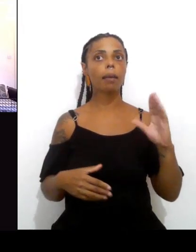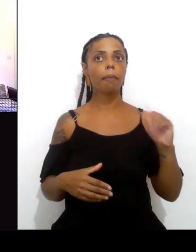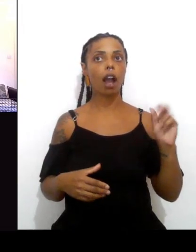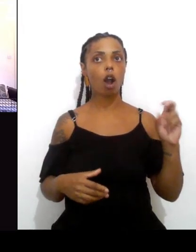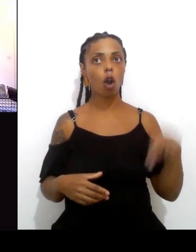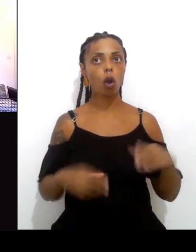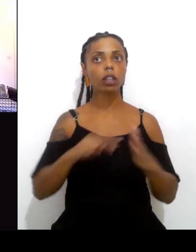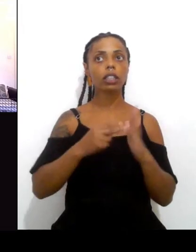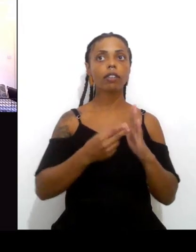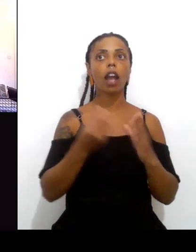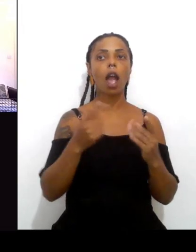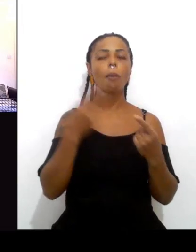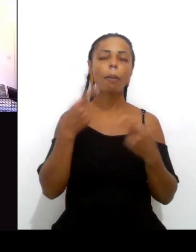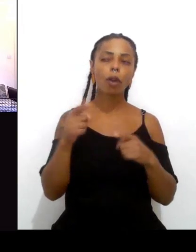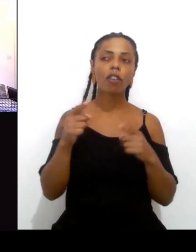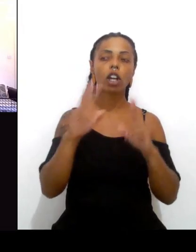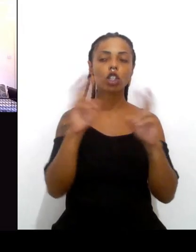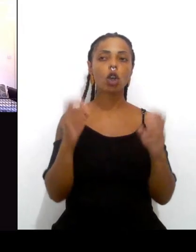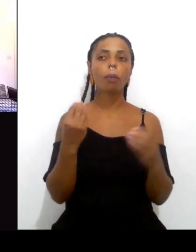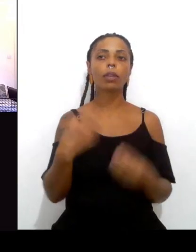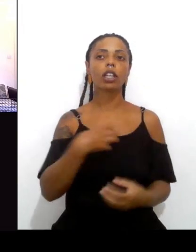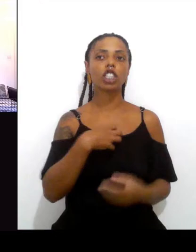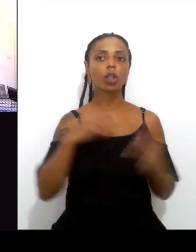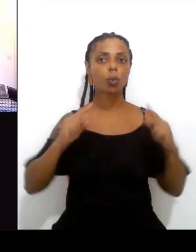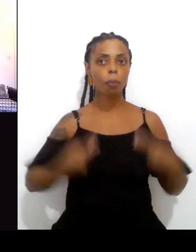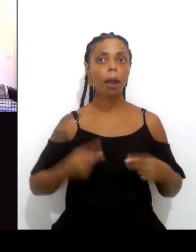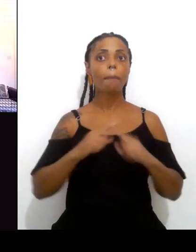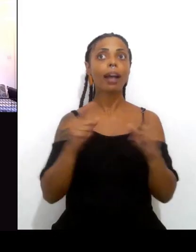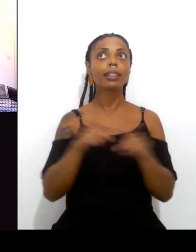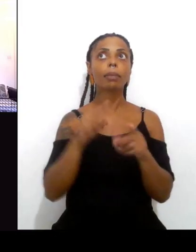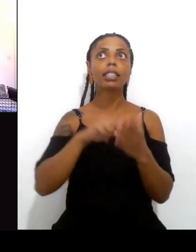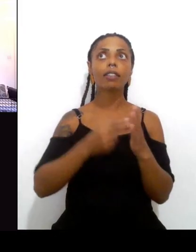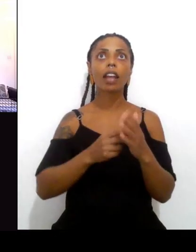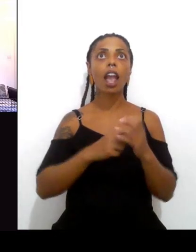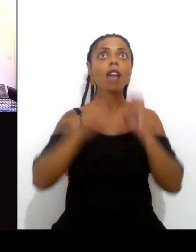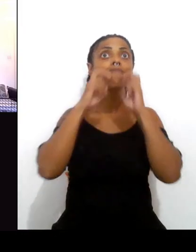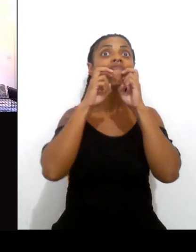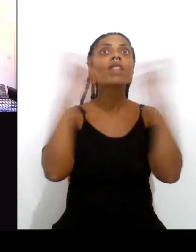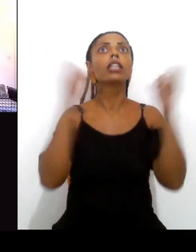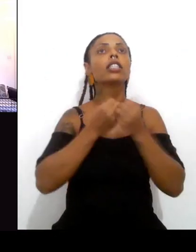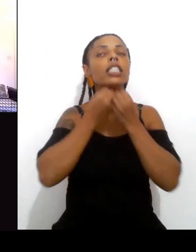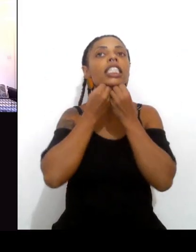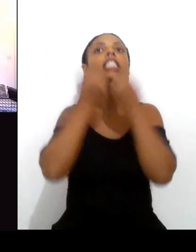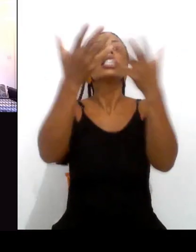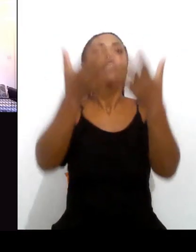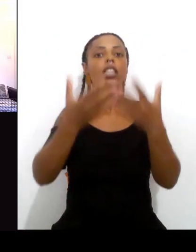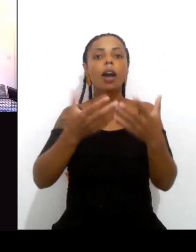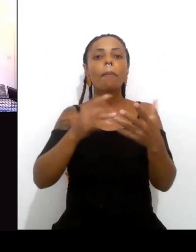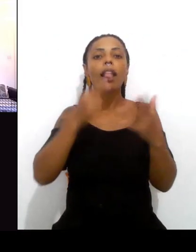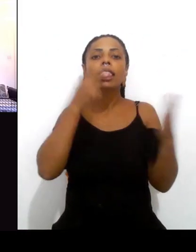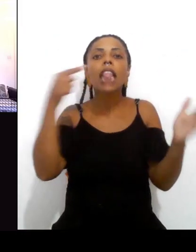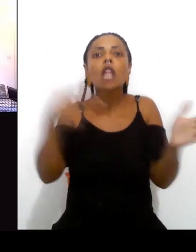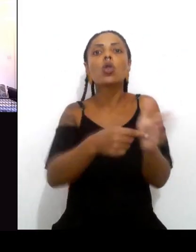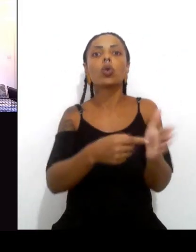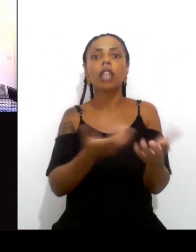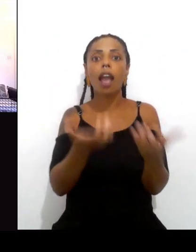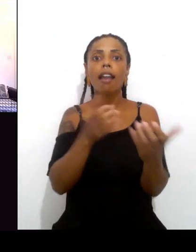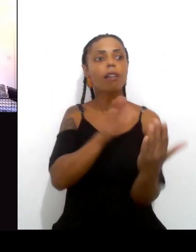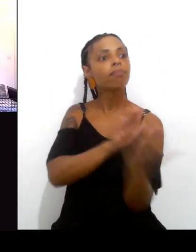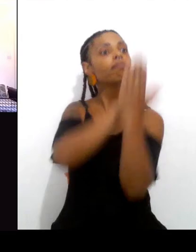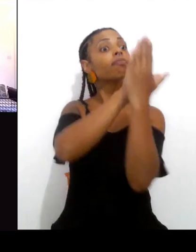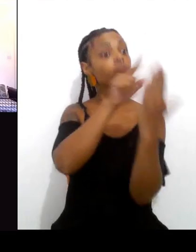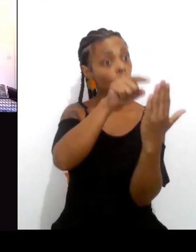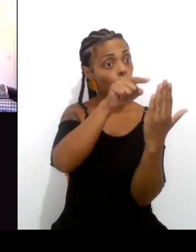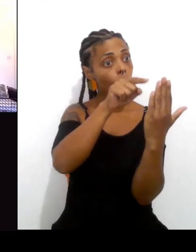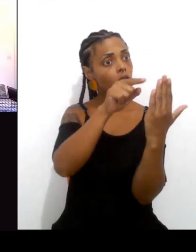a condição humana mas também uma espécie de grito do artista diz público denúncia né que busca confrontar o espectador com